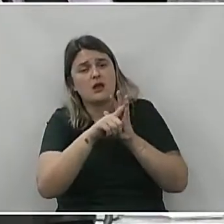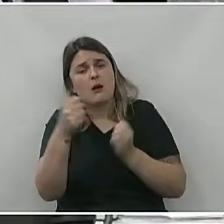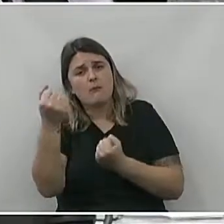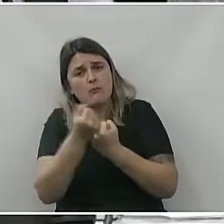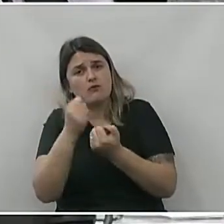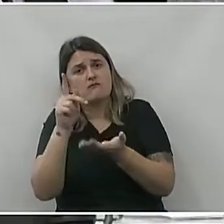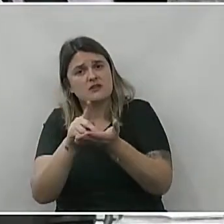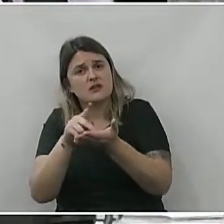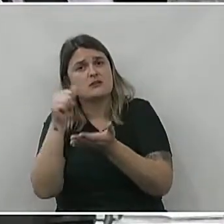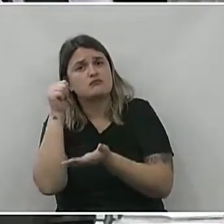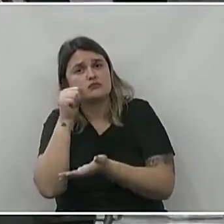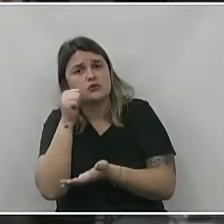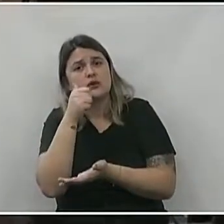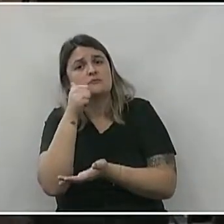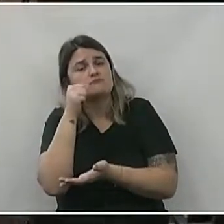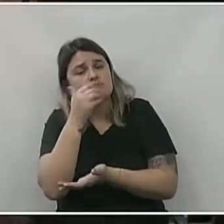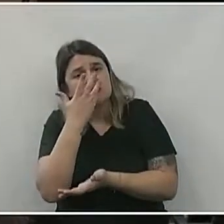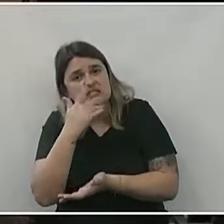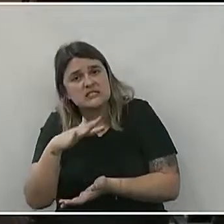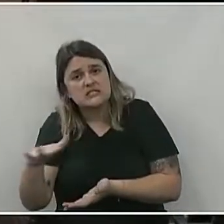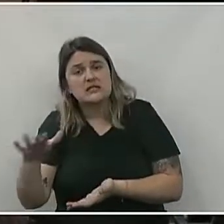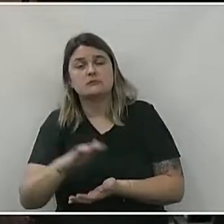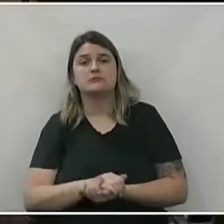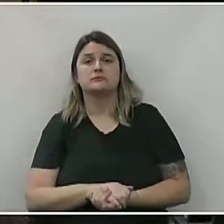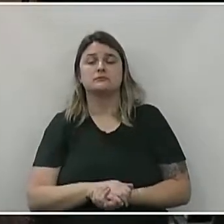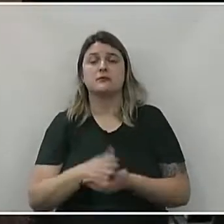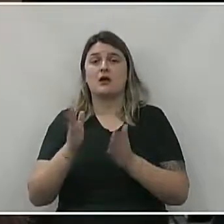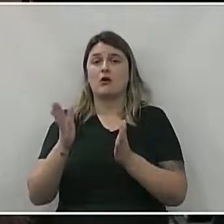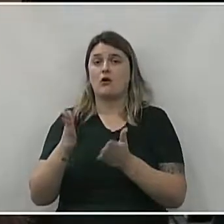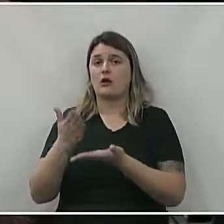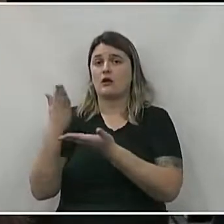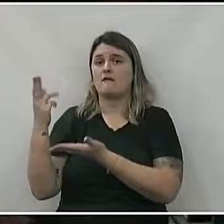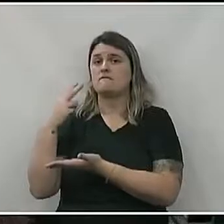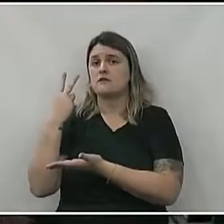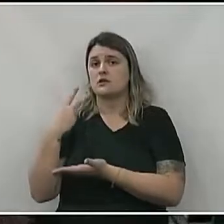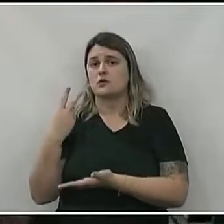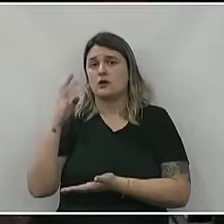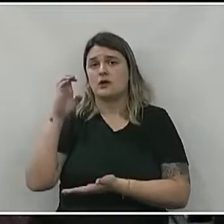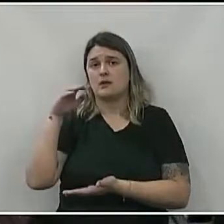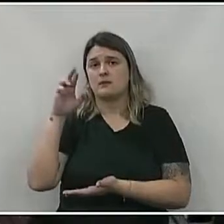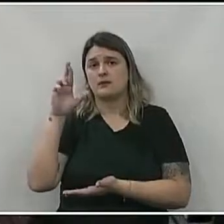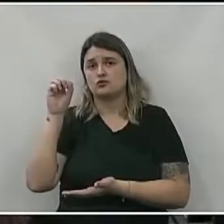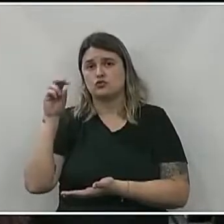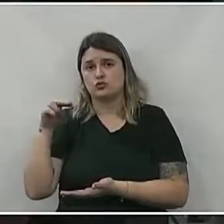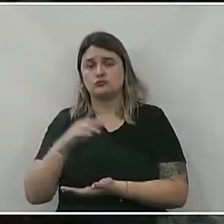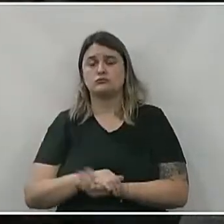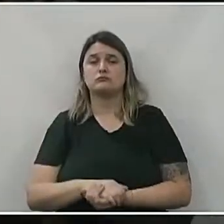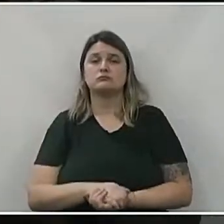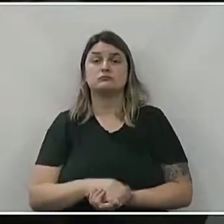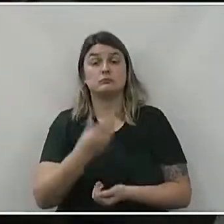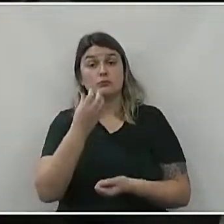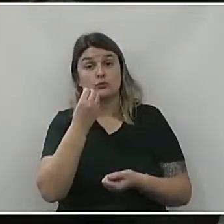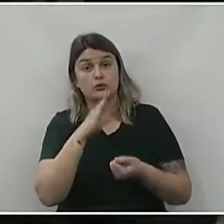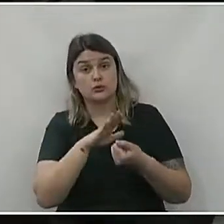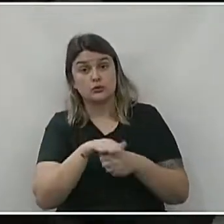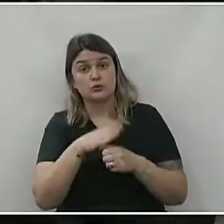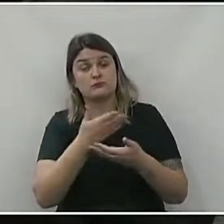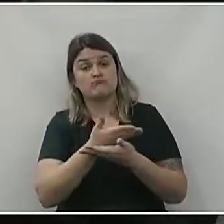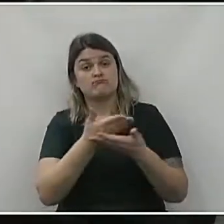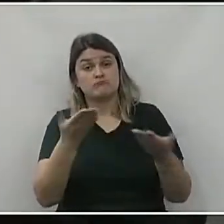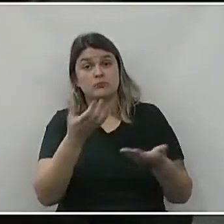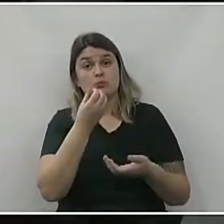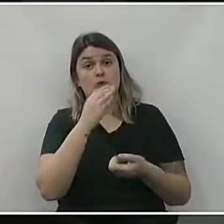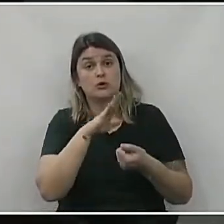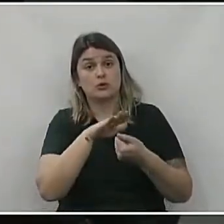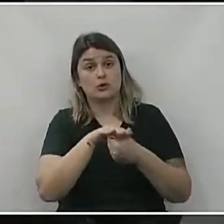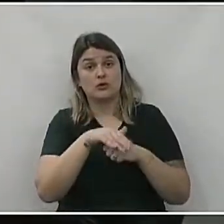doméstica em União da Vitória. Em discussão, com a palavra, o vereador Emerson Lourenço. Boa noite a todos, boa noite